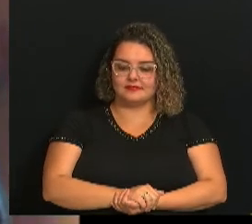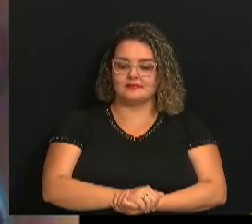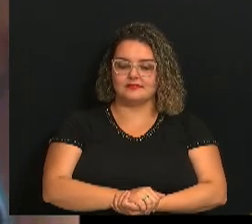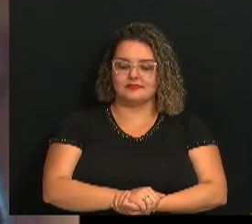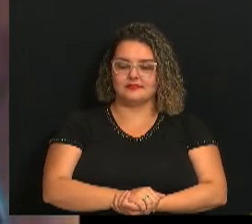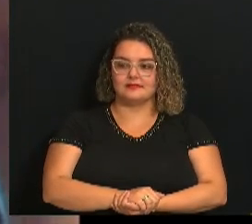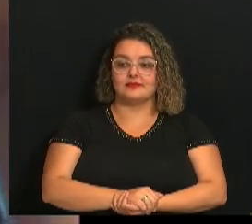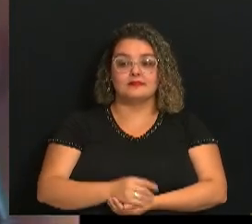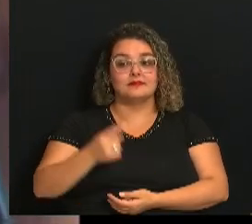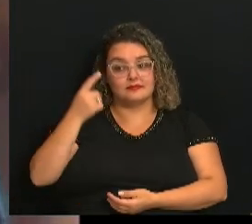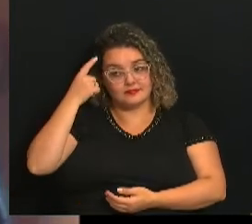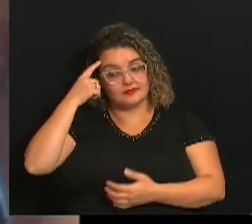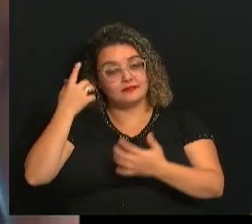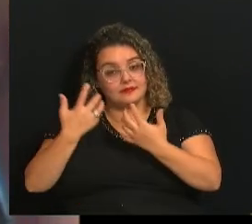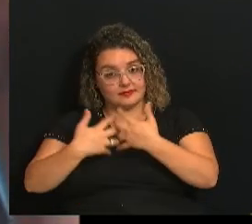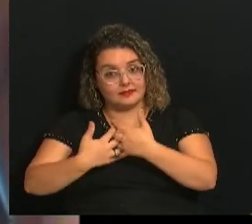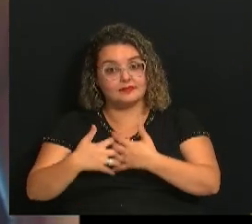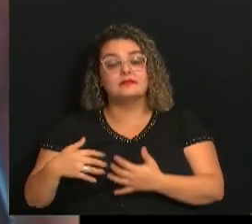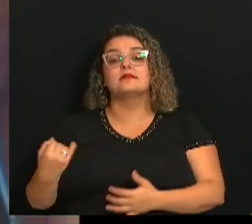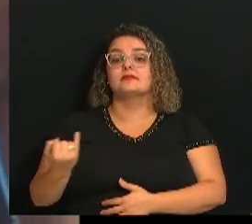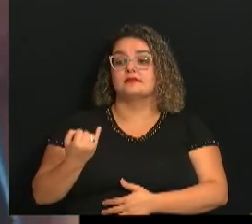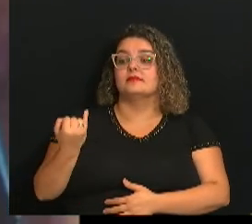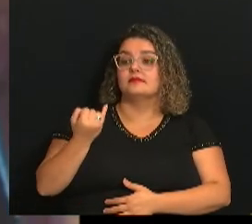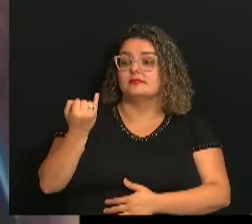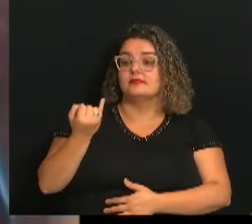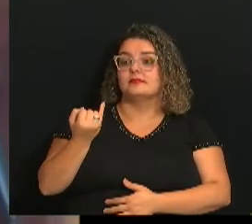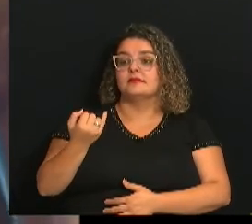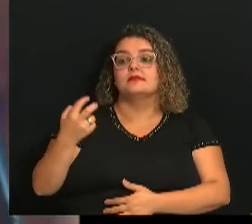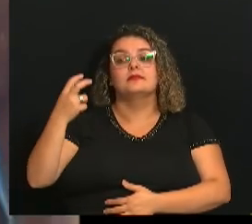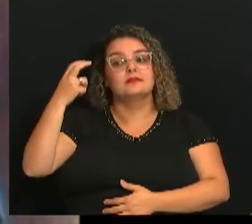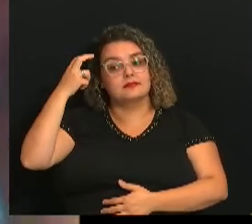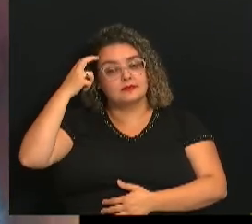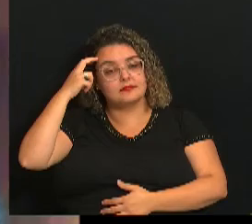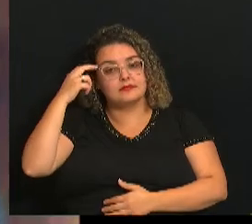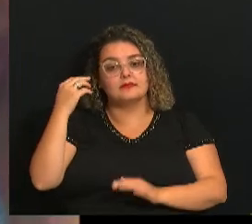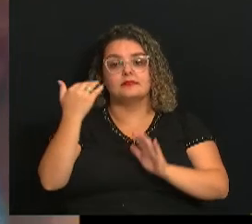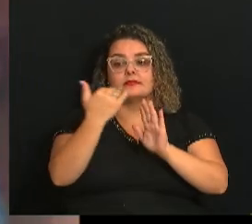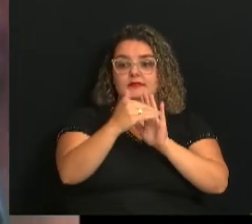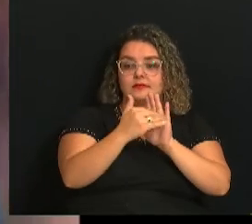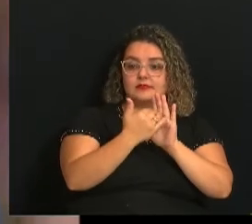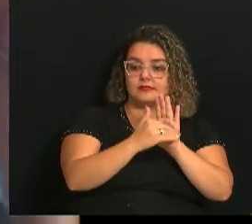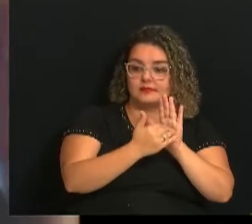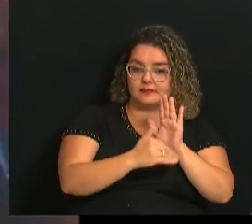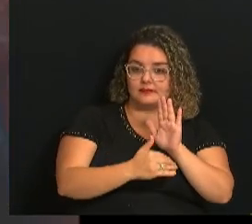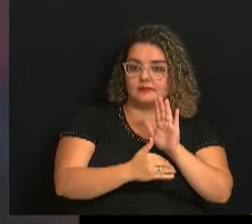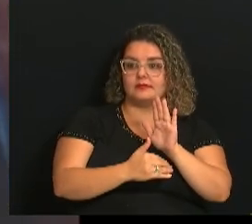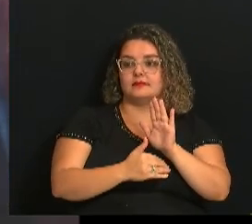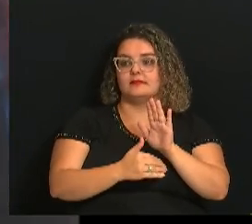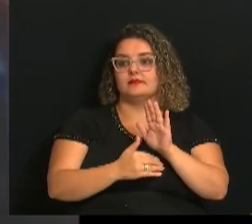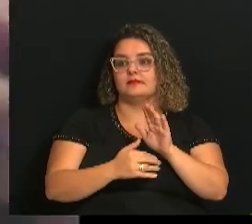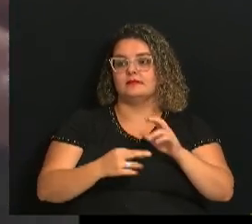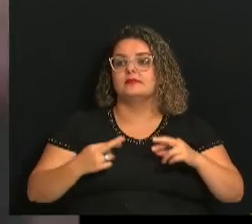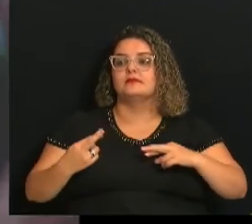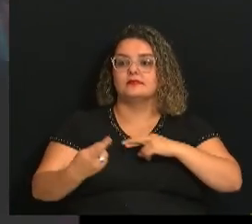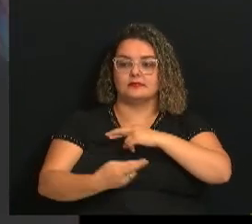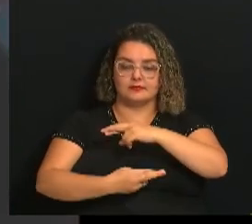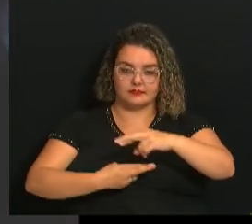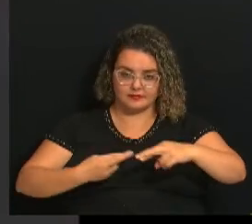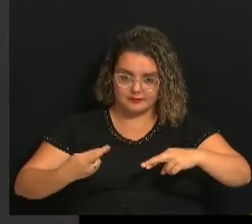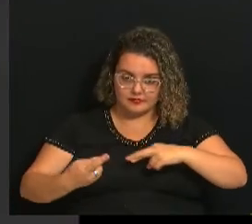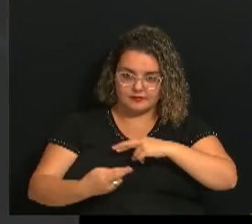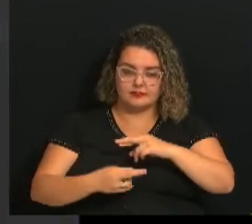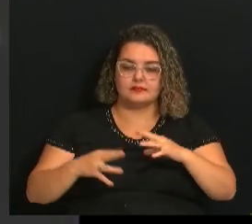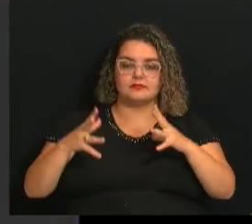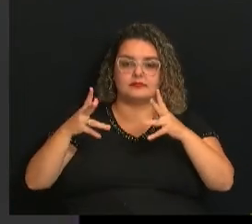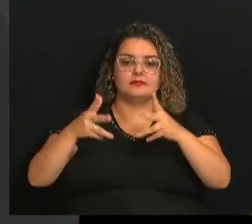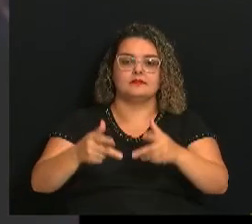é extremamente importante a cultura ser pautada como nas suas relações com todas